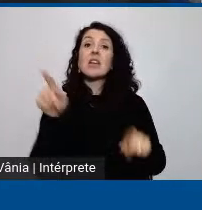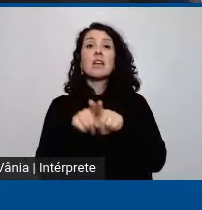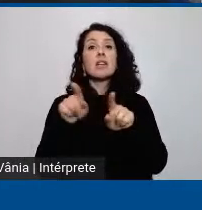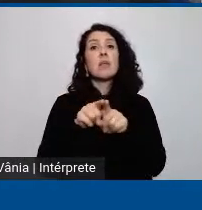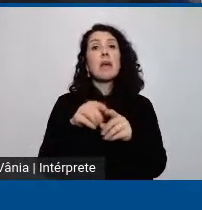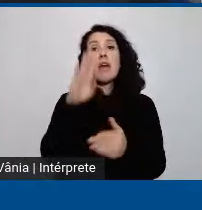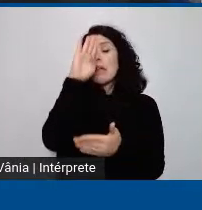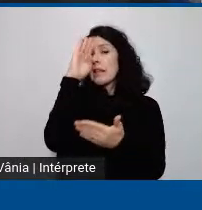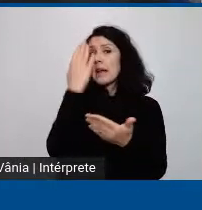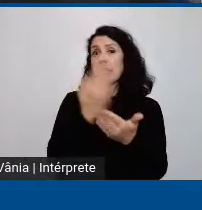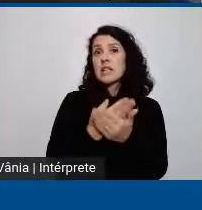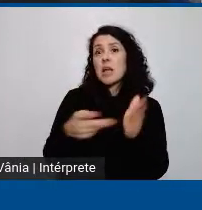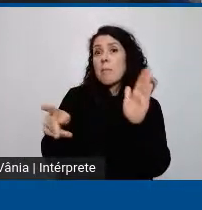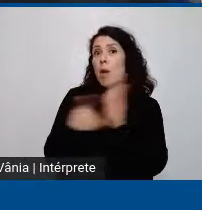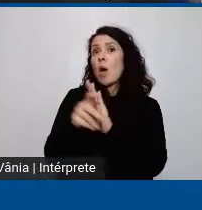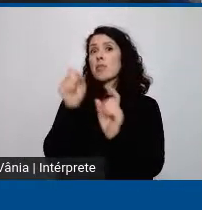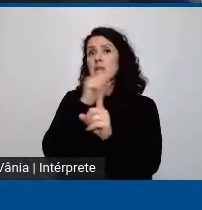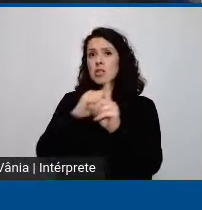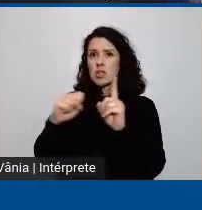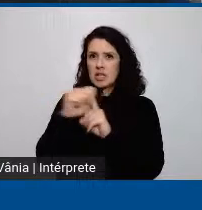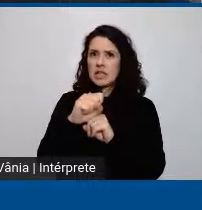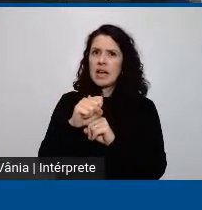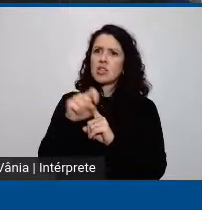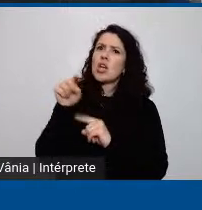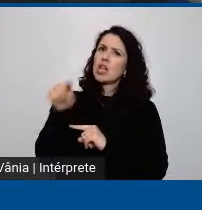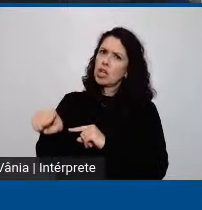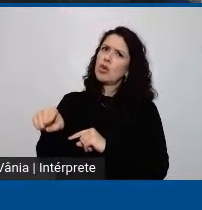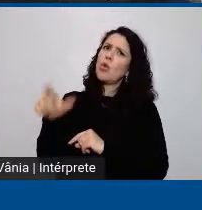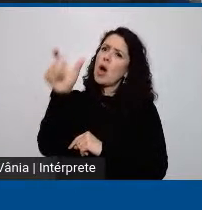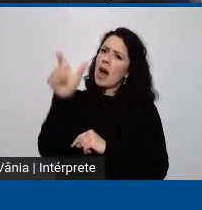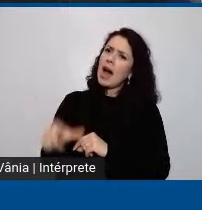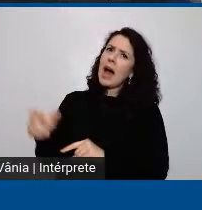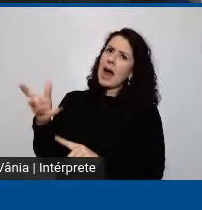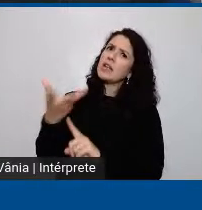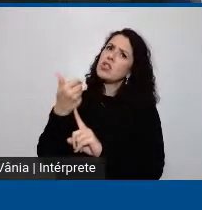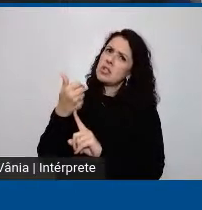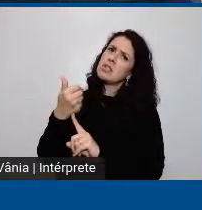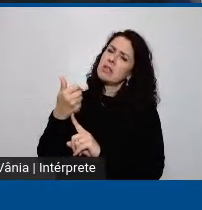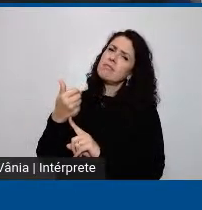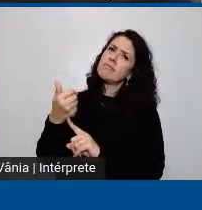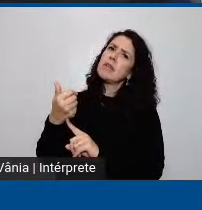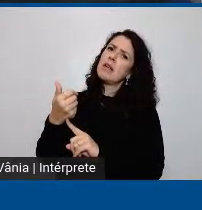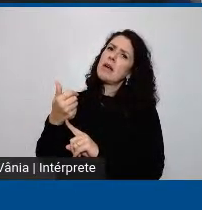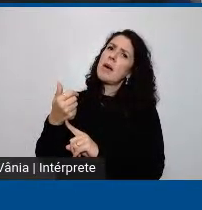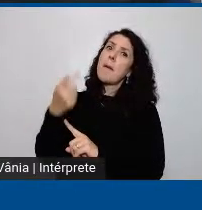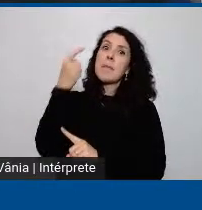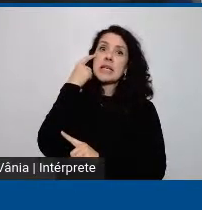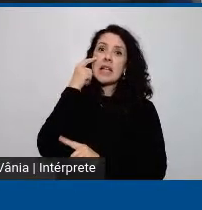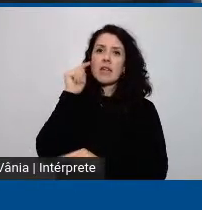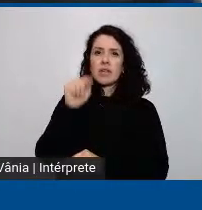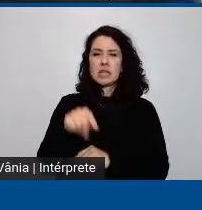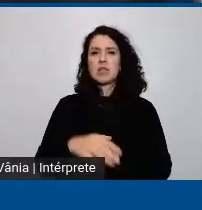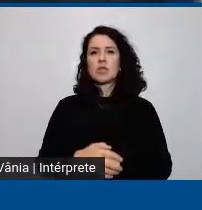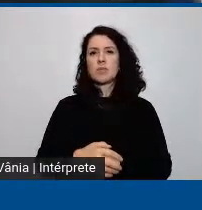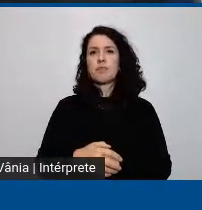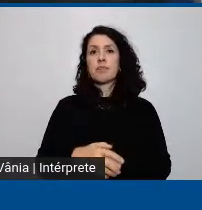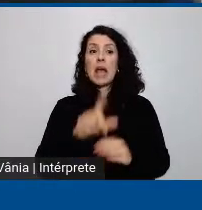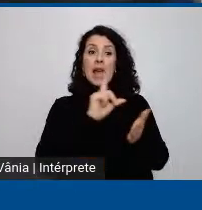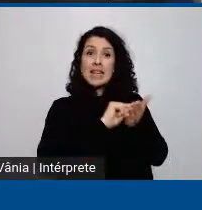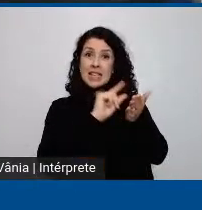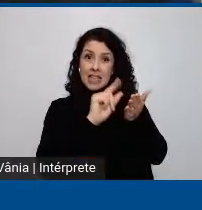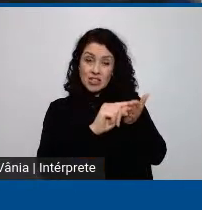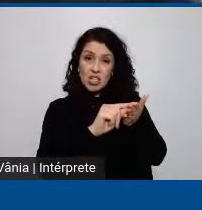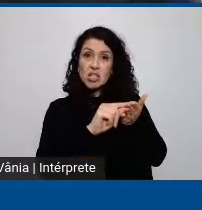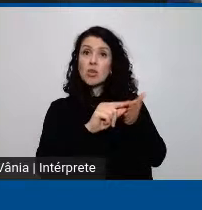iria recorrer, né? Como eu acho que ele foi para vestir, se eu não me engano. É ainda nesse artigo que Lissowski nos lembra